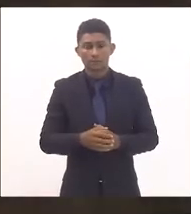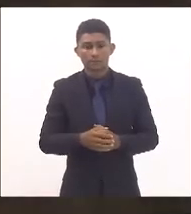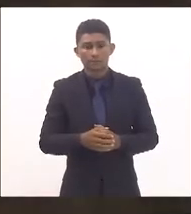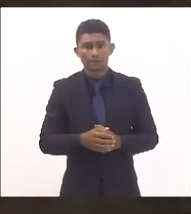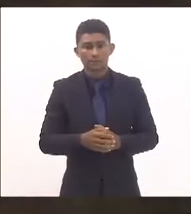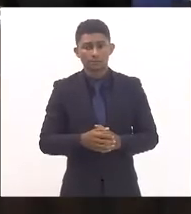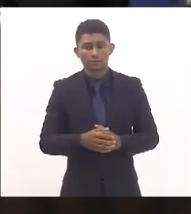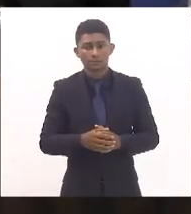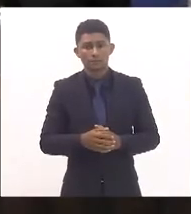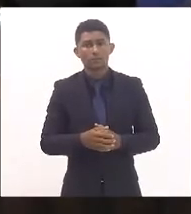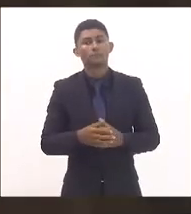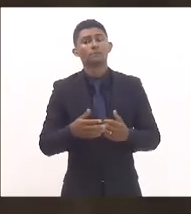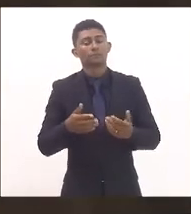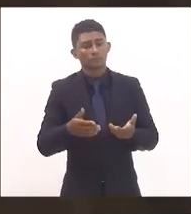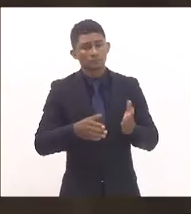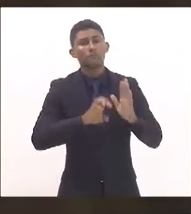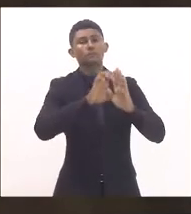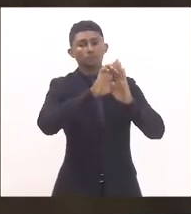Com emendas,